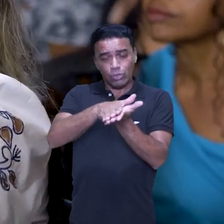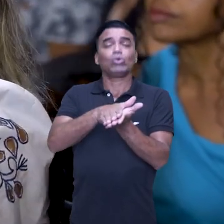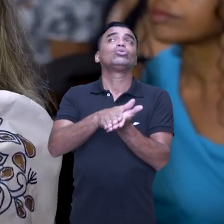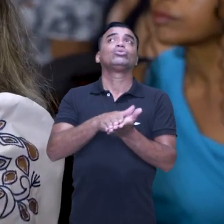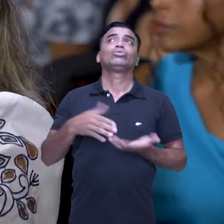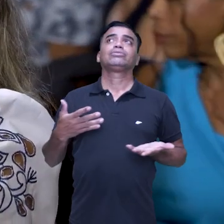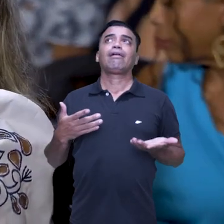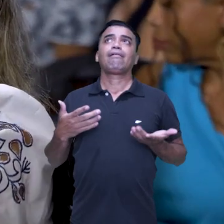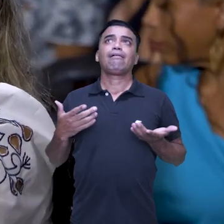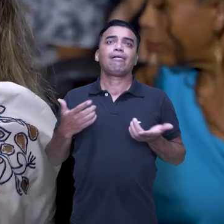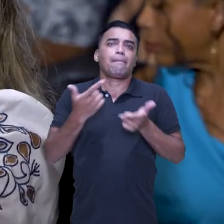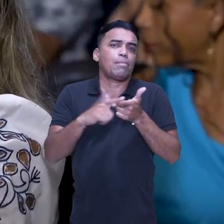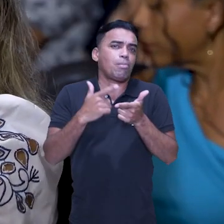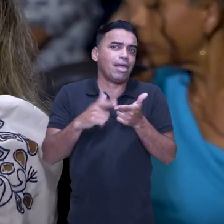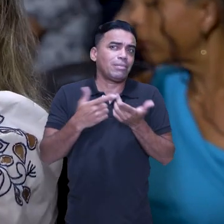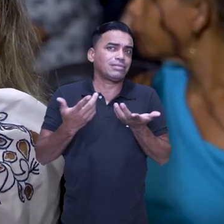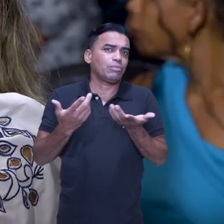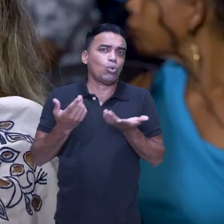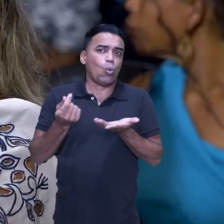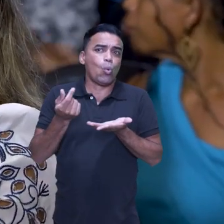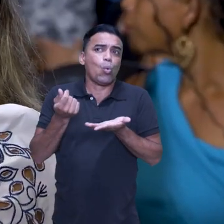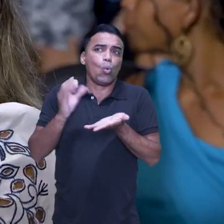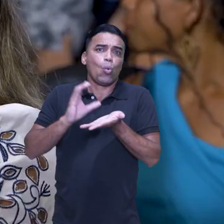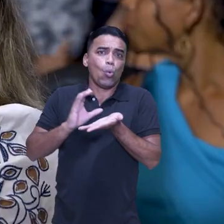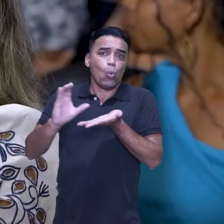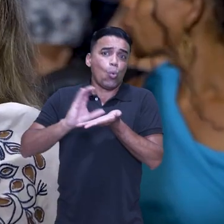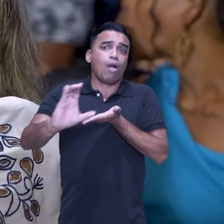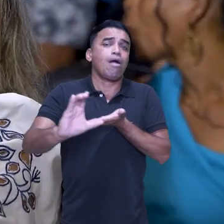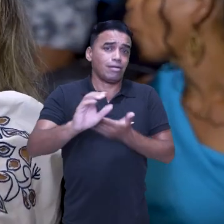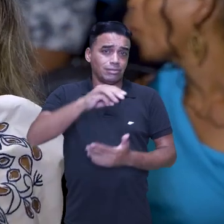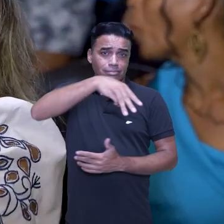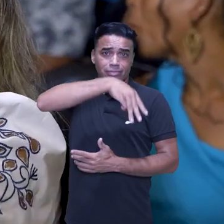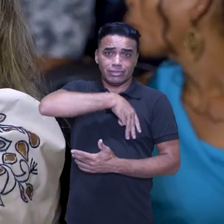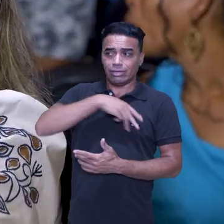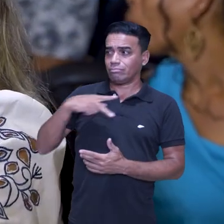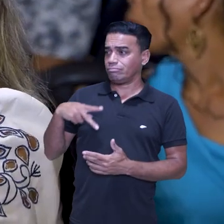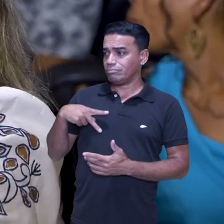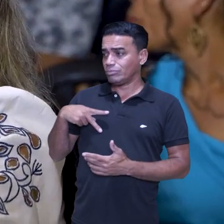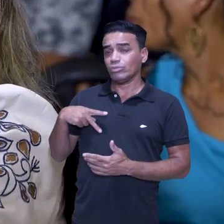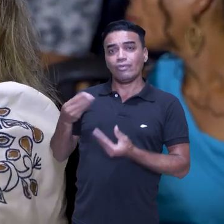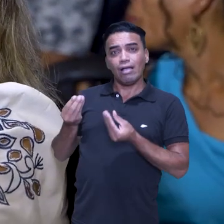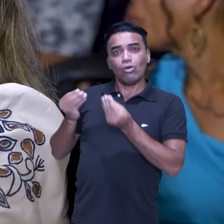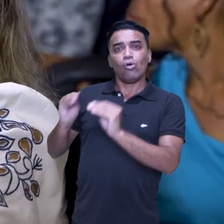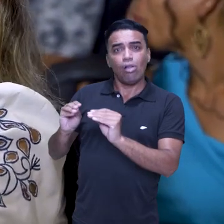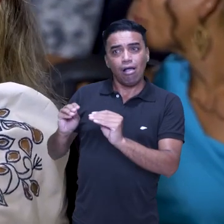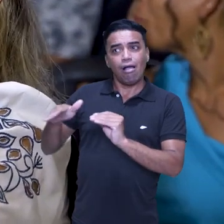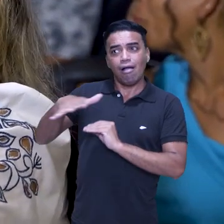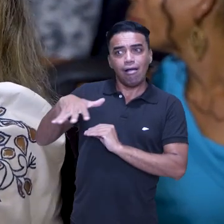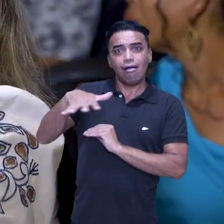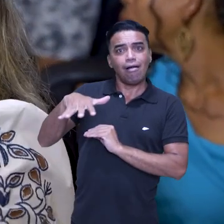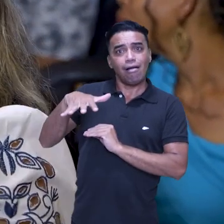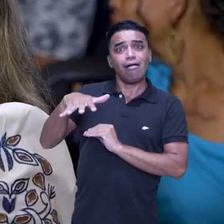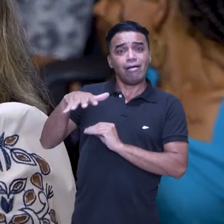as questões de valores que são remetidas ao Ministério Público, que vai ser remetido em questão